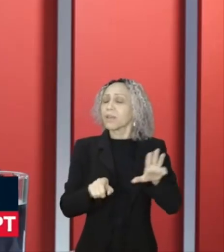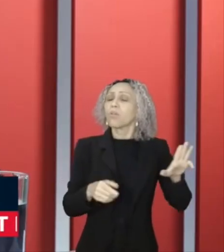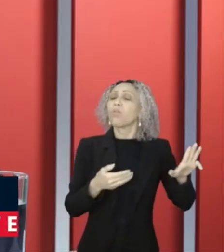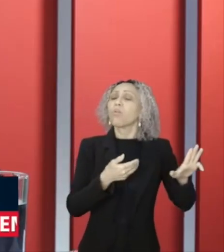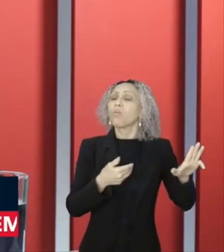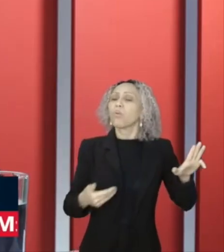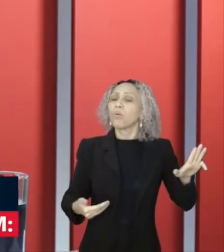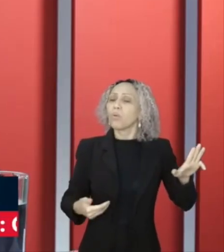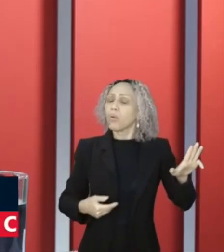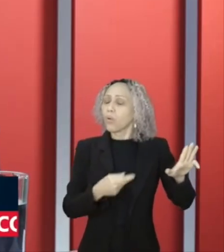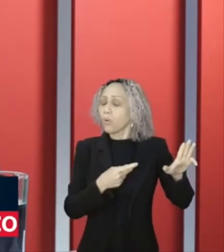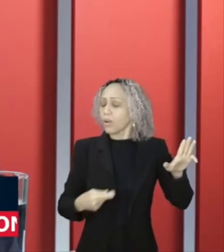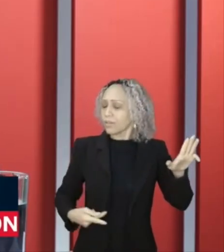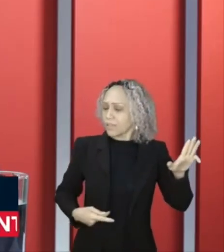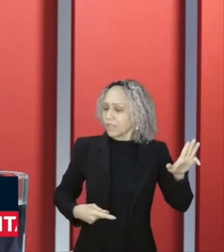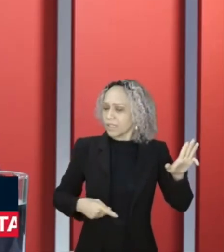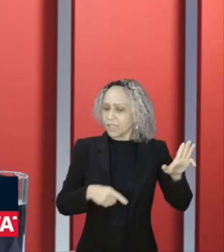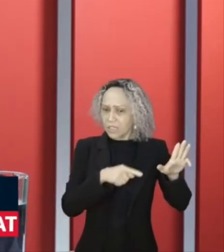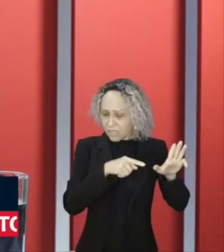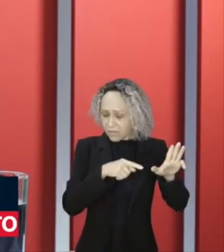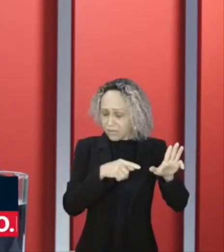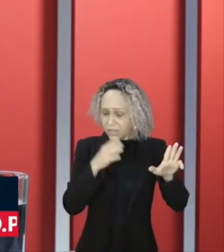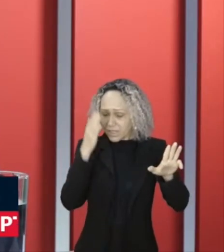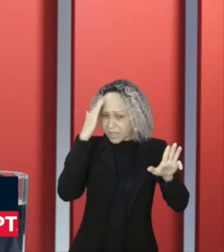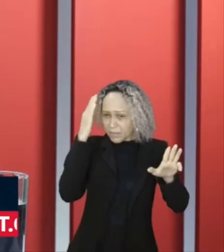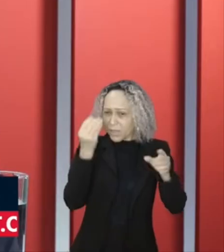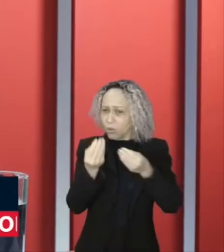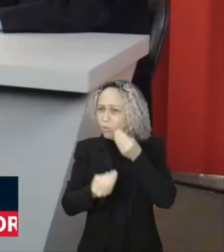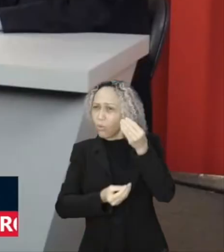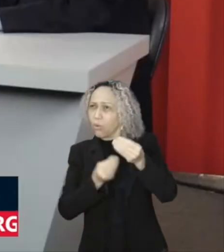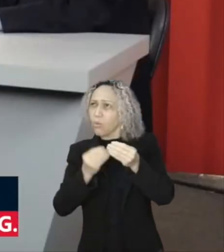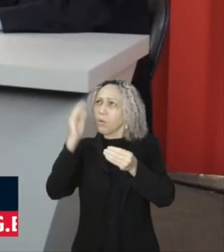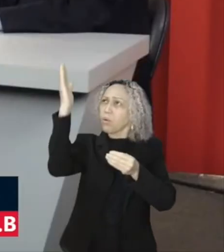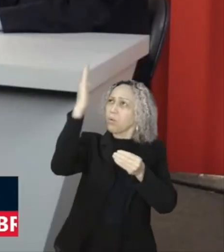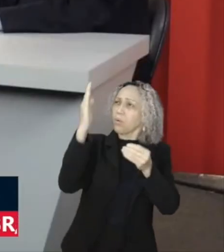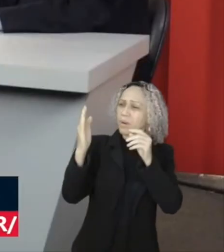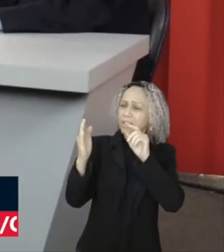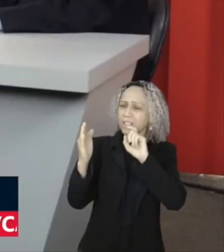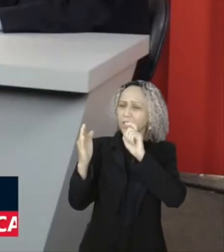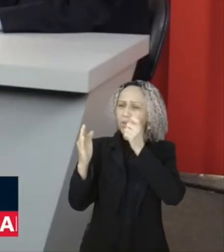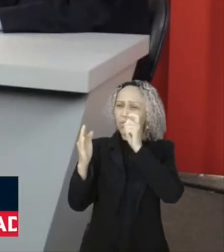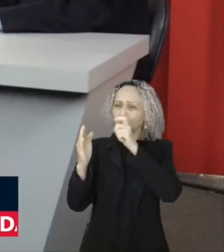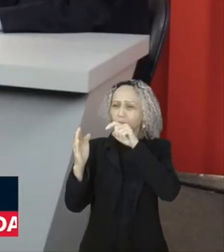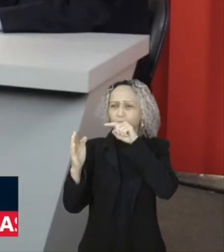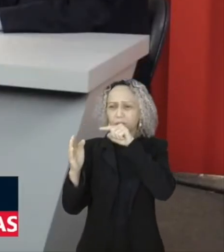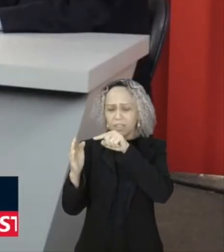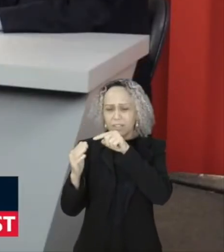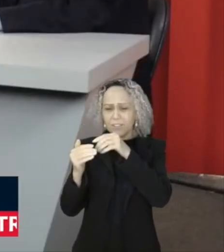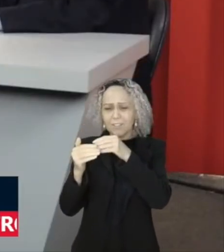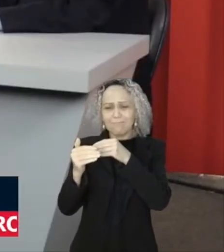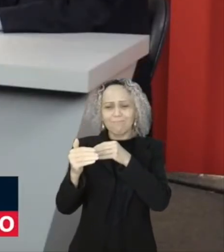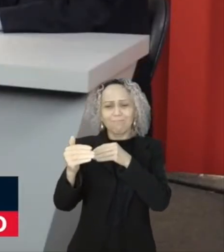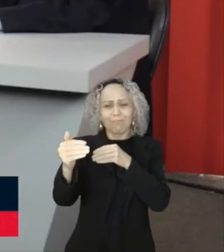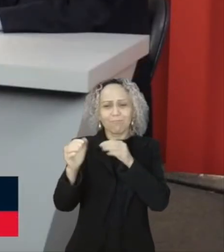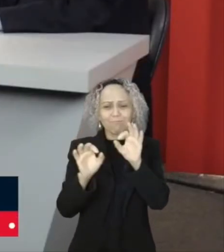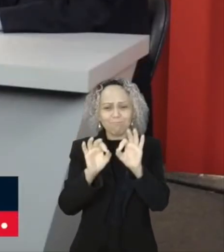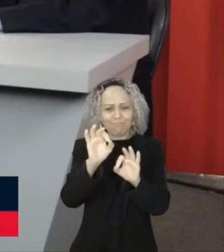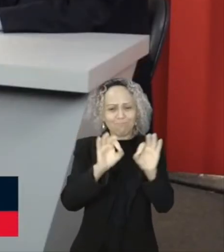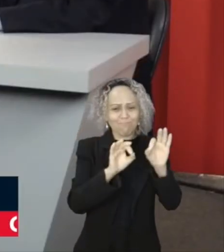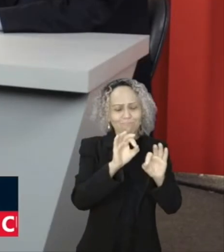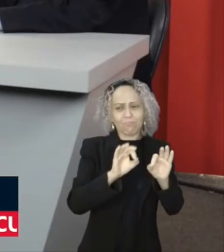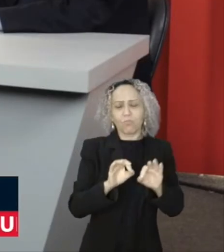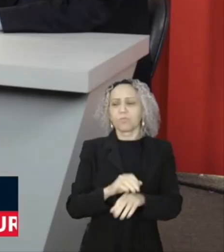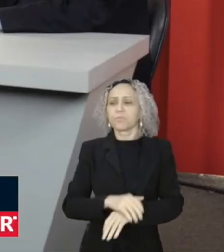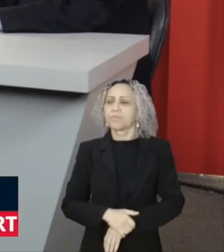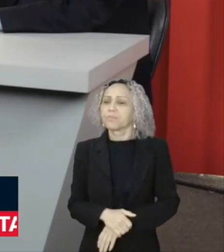e programas muito bem delineados. Maravilha, secretário. Tem aqui o Alberto Quironi comentando que a